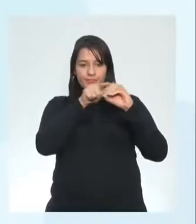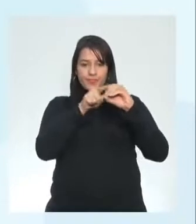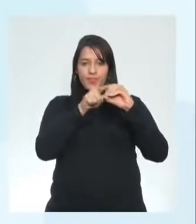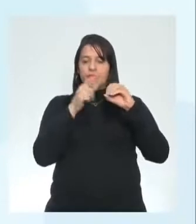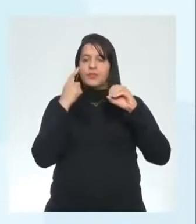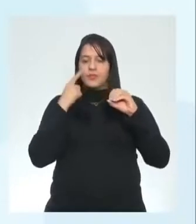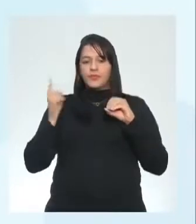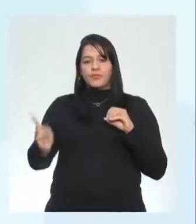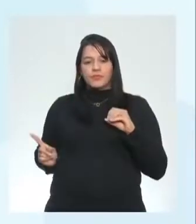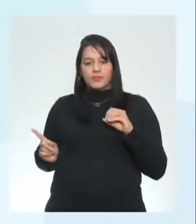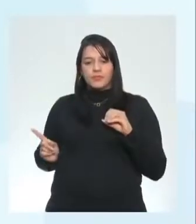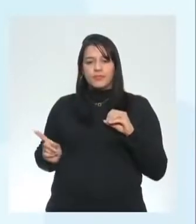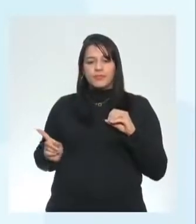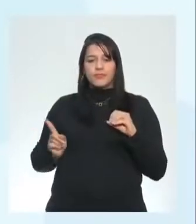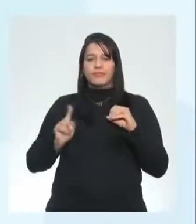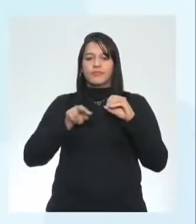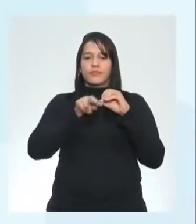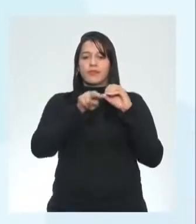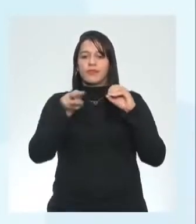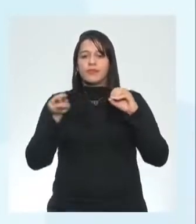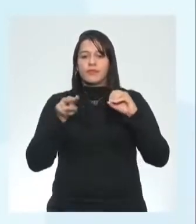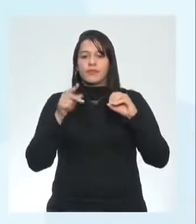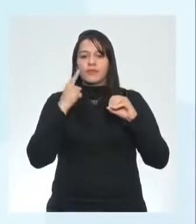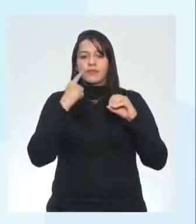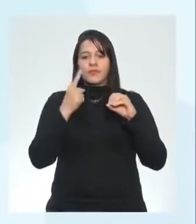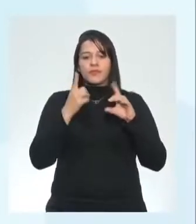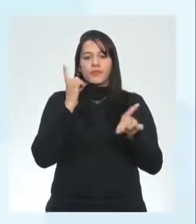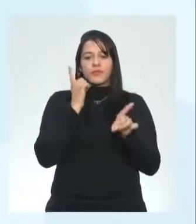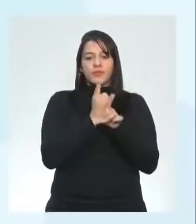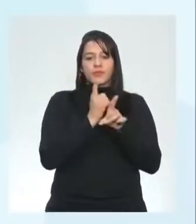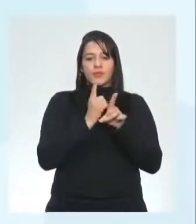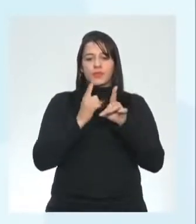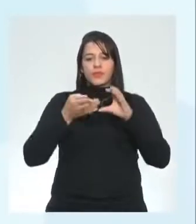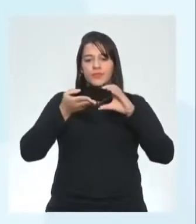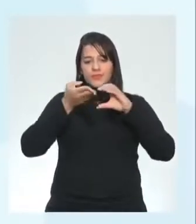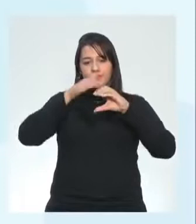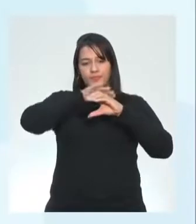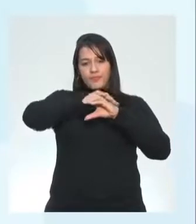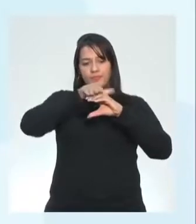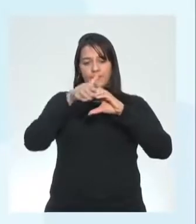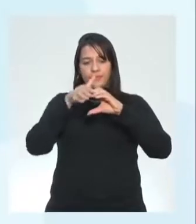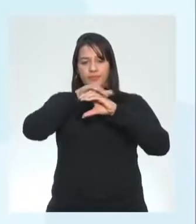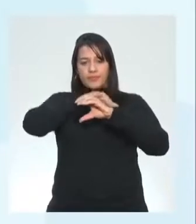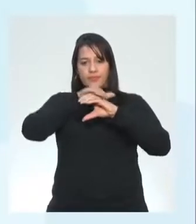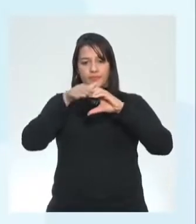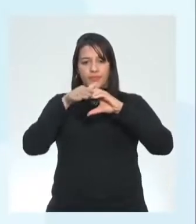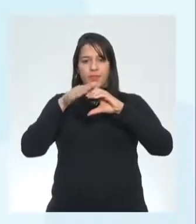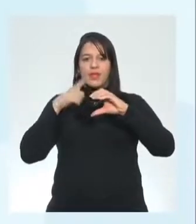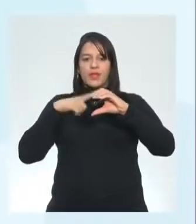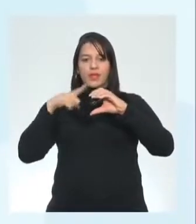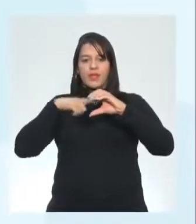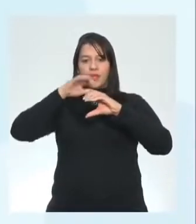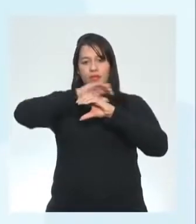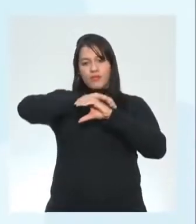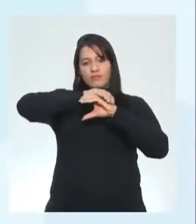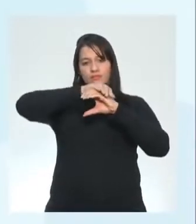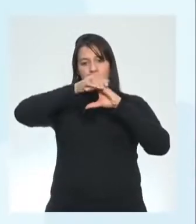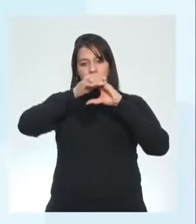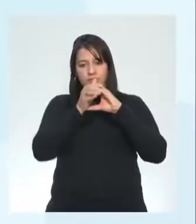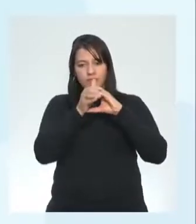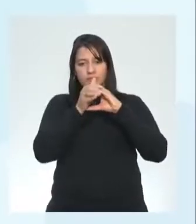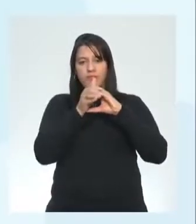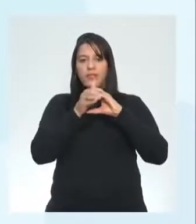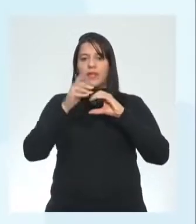olho humano, a gente vai ver primeiro na parte externa uma camada protetora, que é um tecido conjuntivo, que é aquela parte